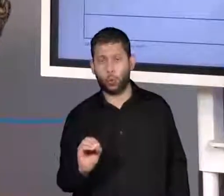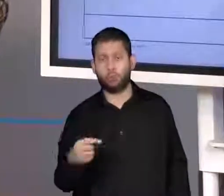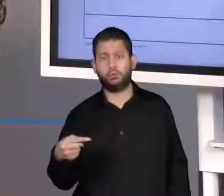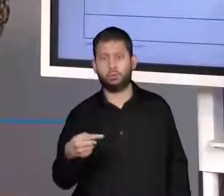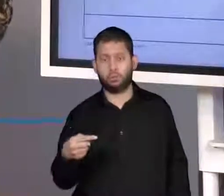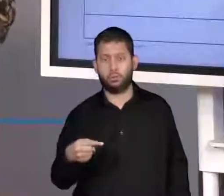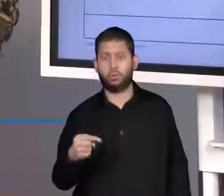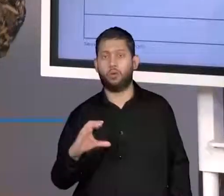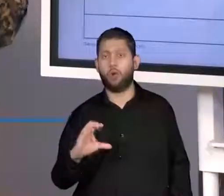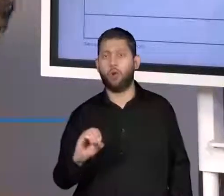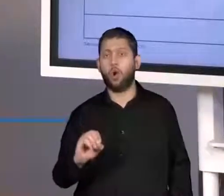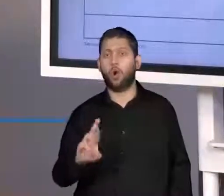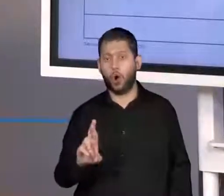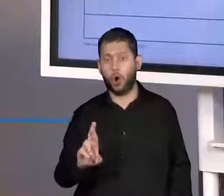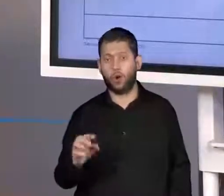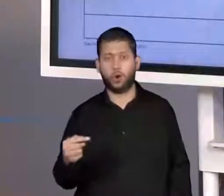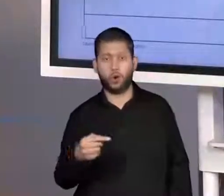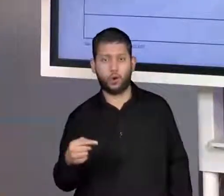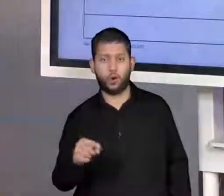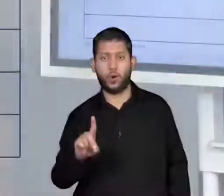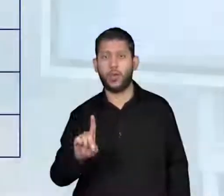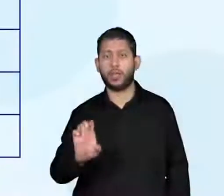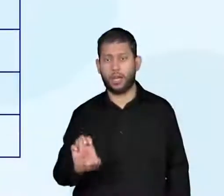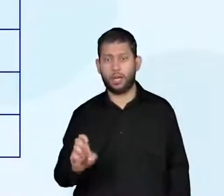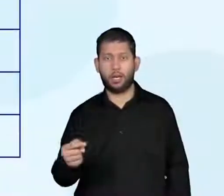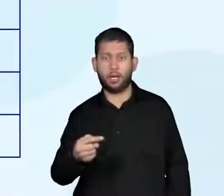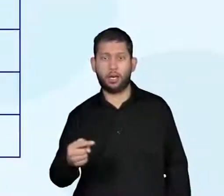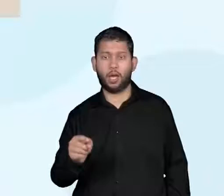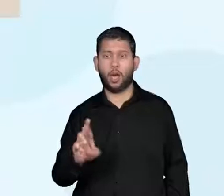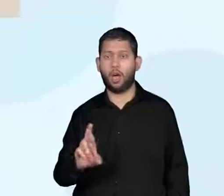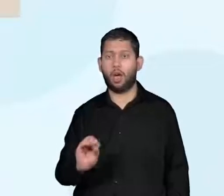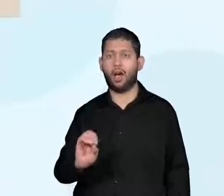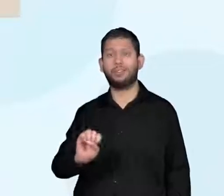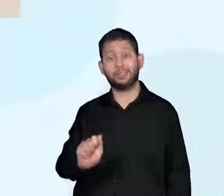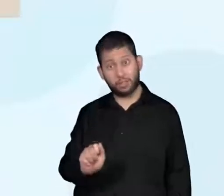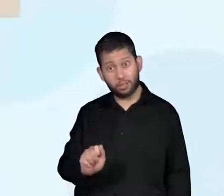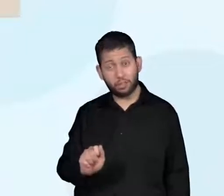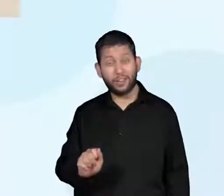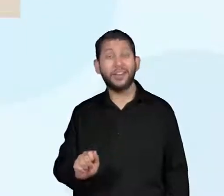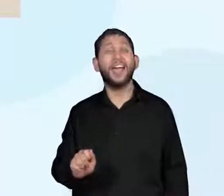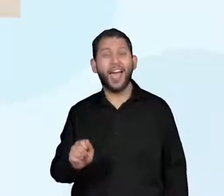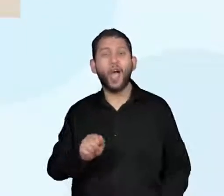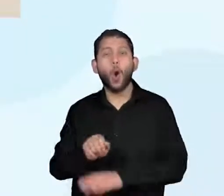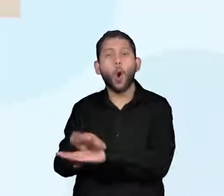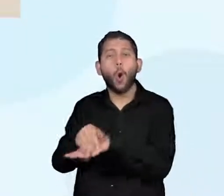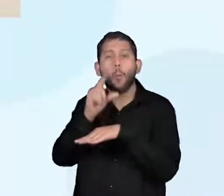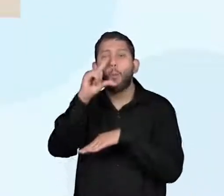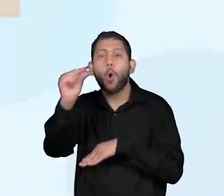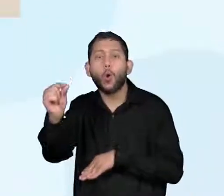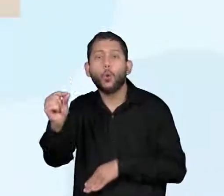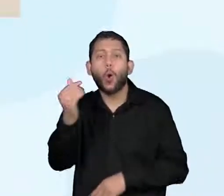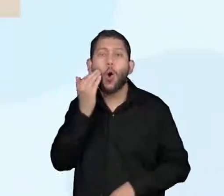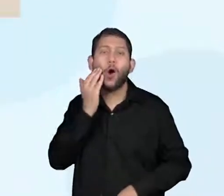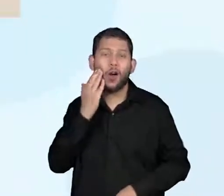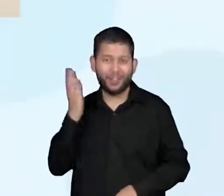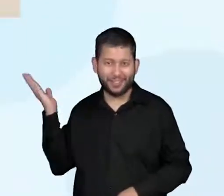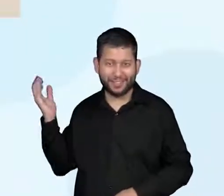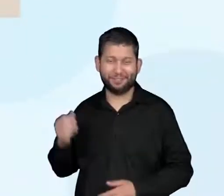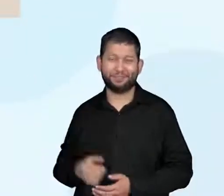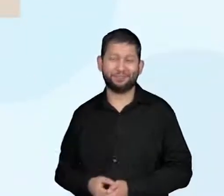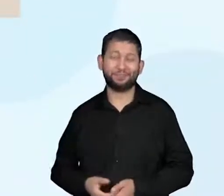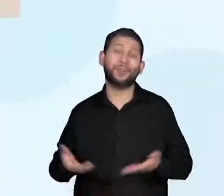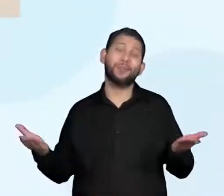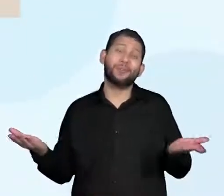estou pesquisando. Muito bem? Estamos chegando aí quase no finalzinho da aula, pessoal. Hoje nós tivemos a oportunidade